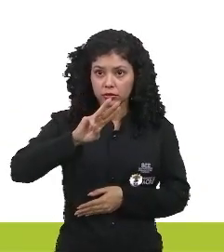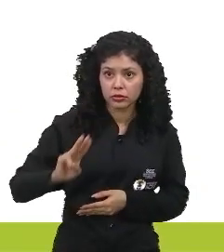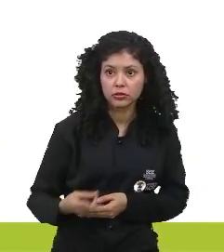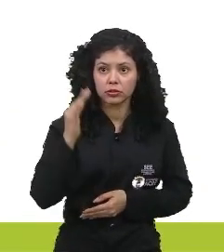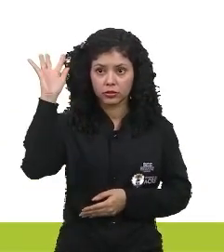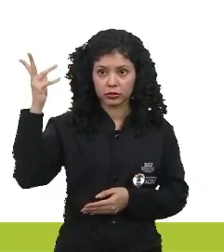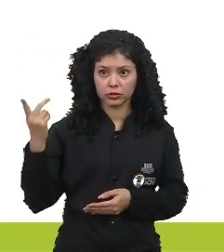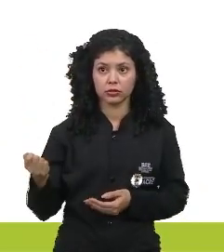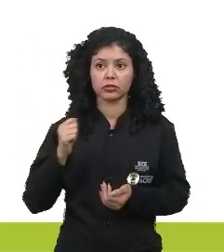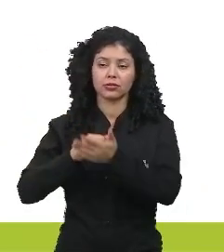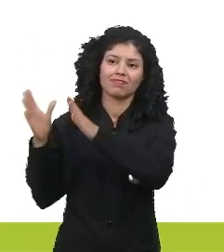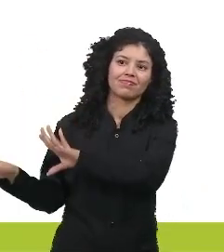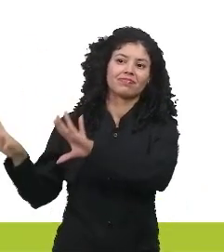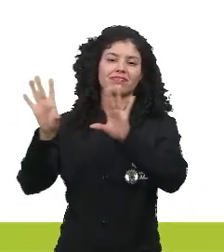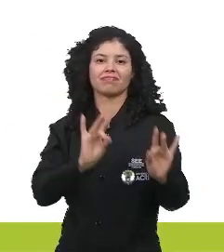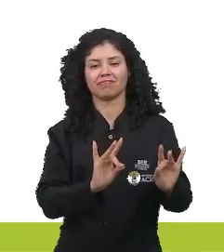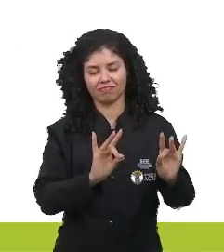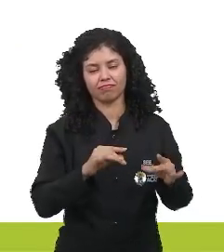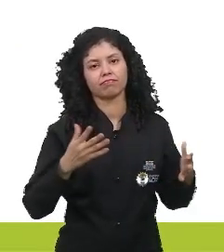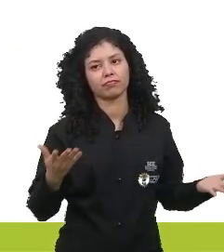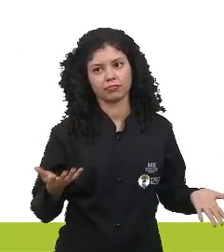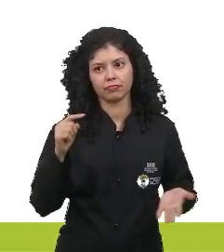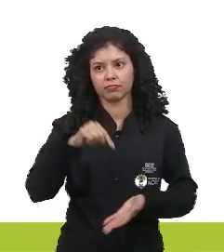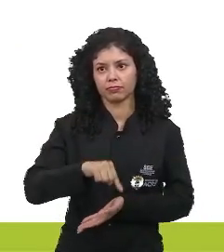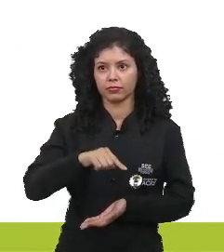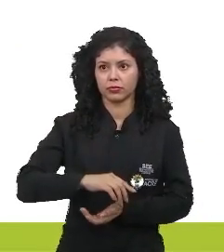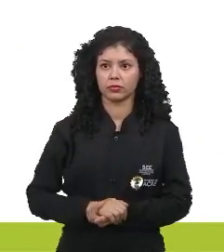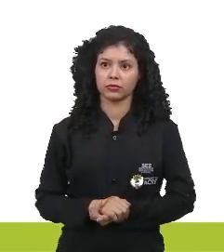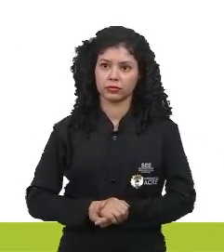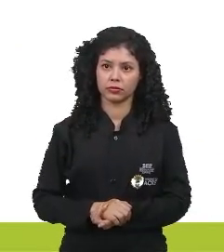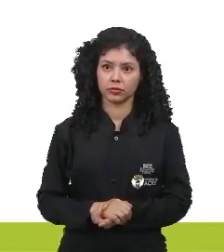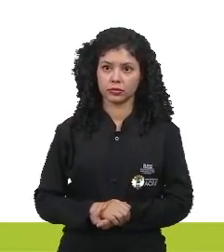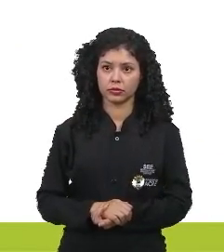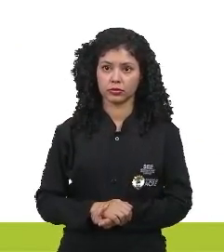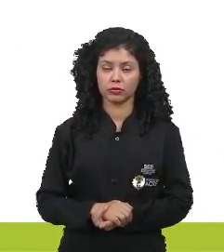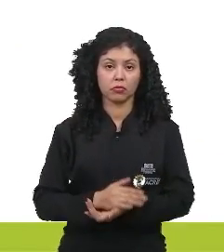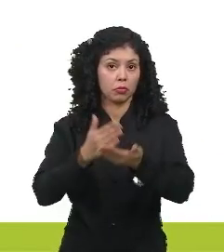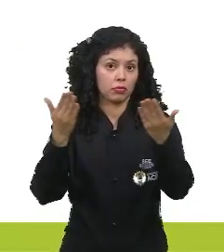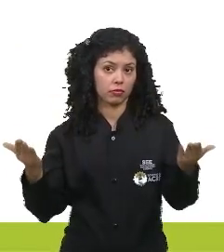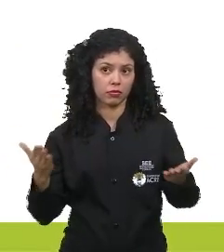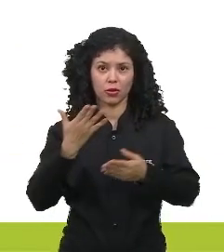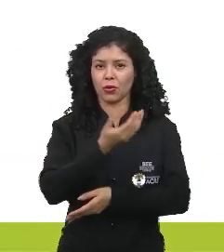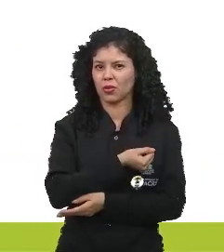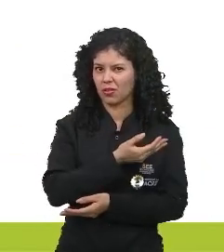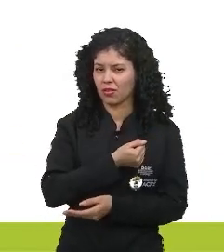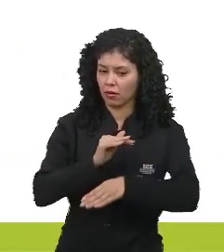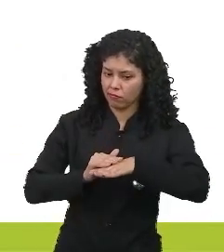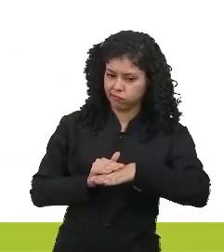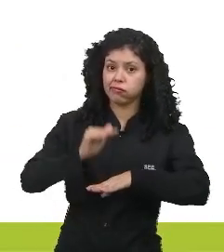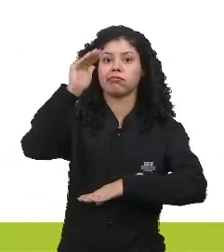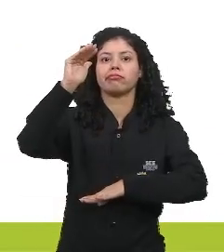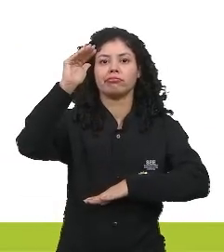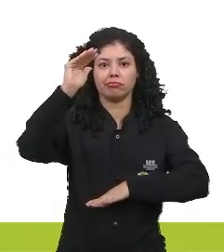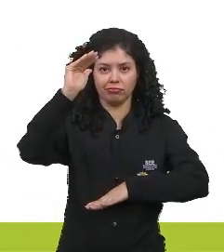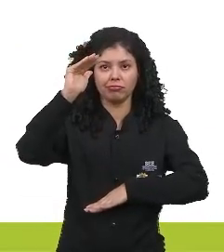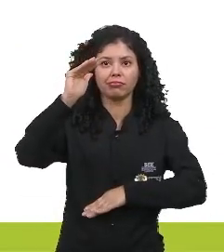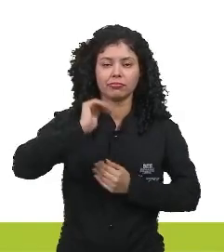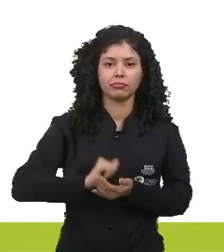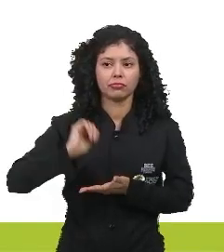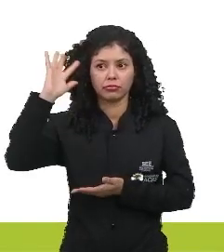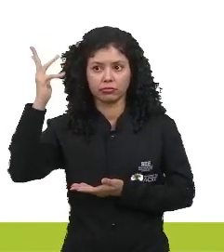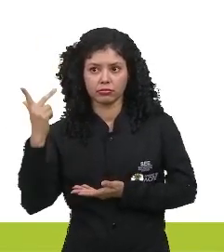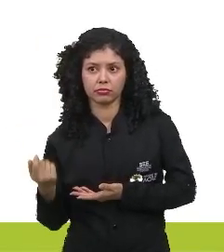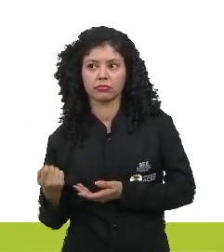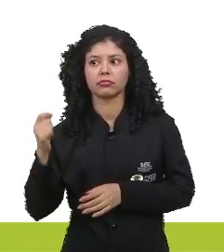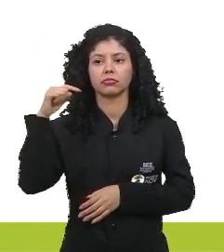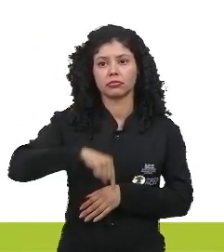1,5 milhão de africanos foram trazidos para cá. Então, foi um número bastante elevado de